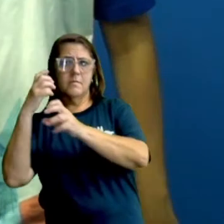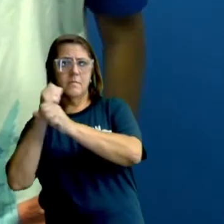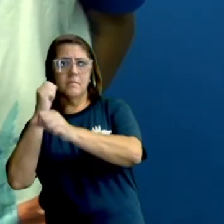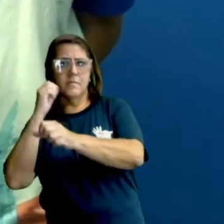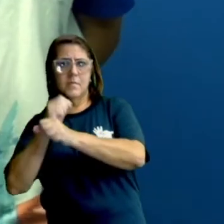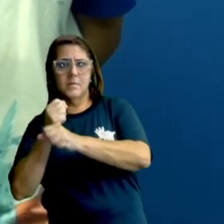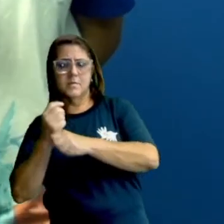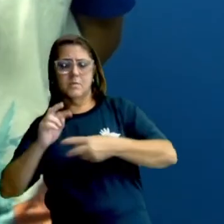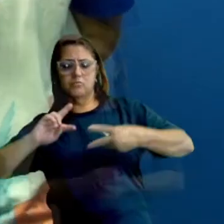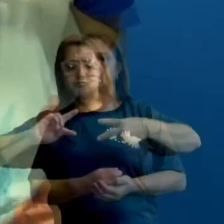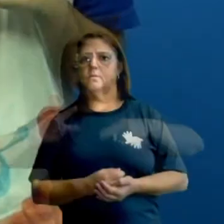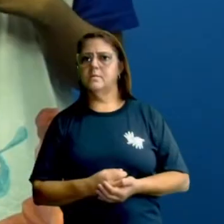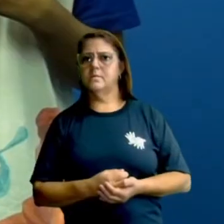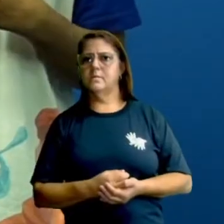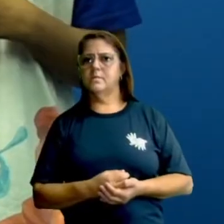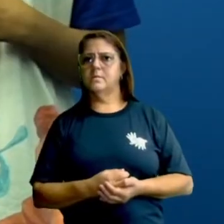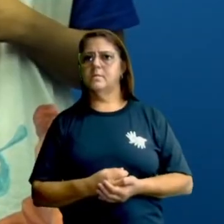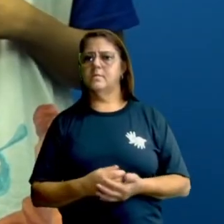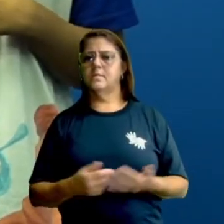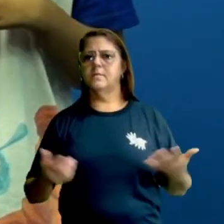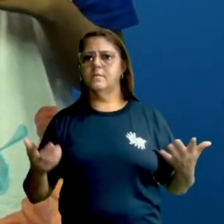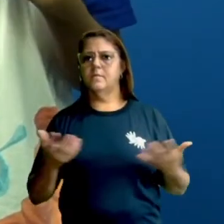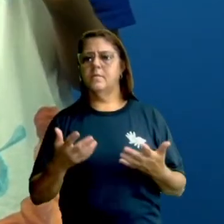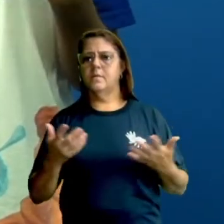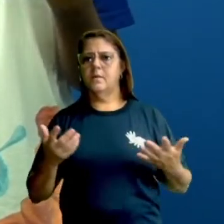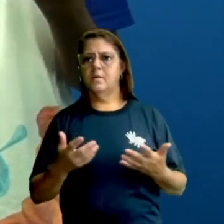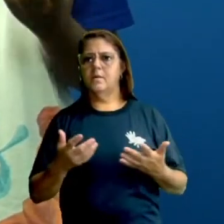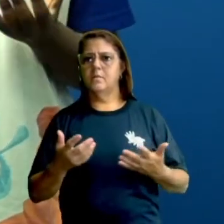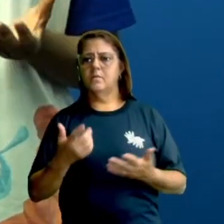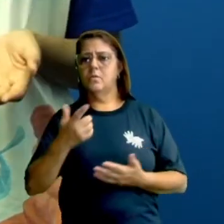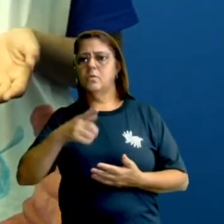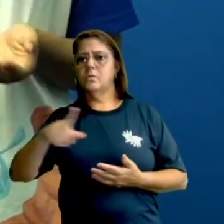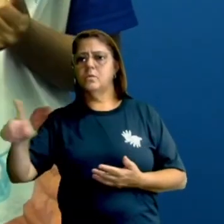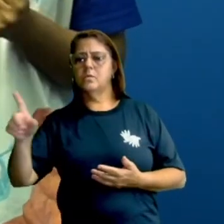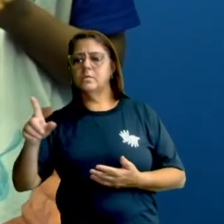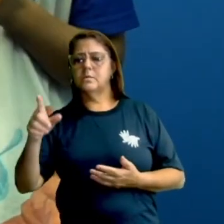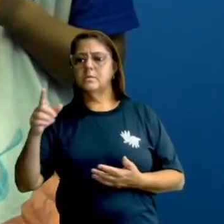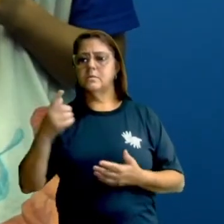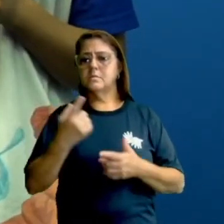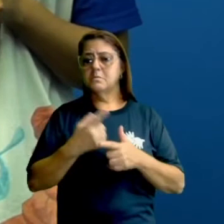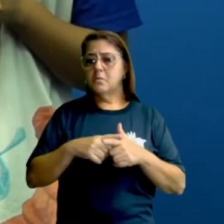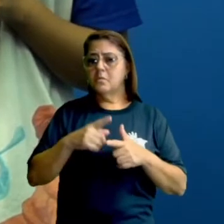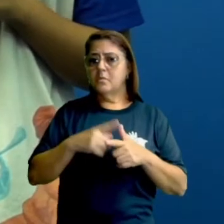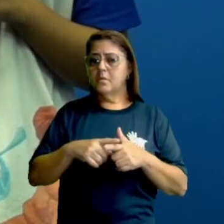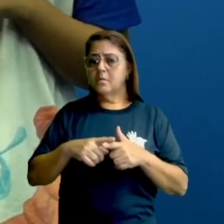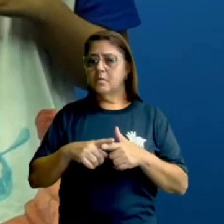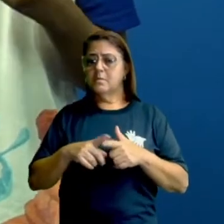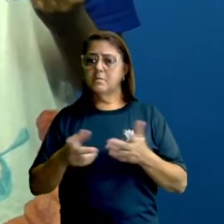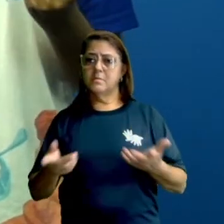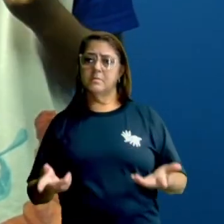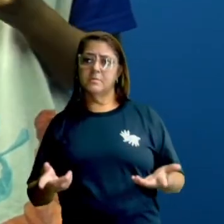adição. Nós vamos agora, a partir de outros problemas, tentar entender a